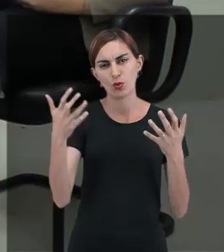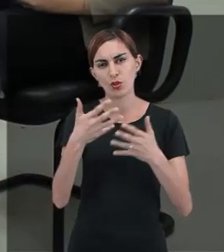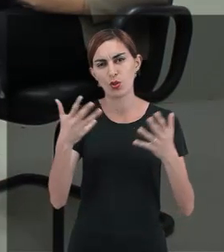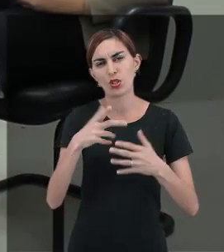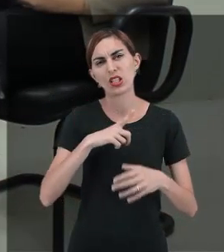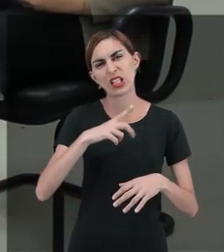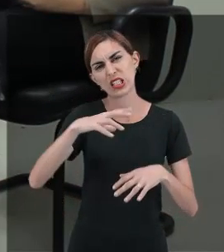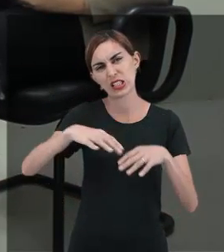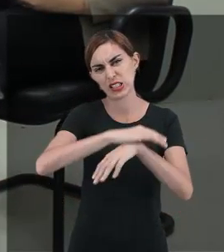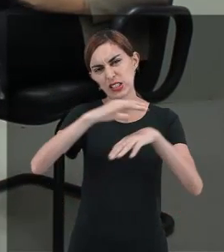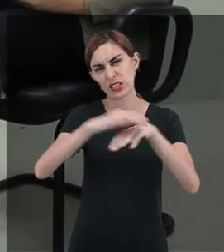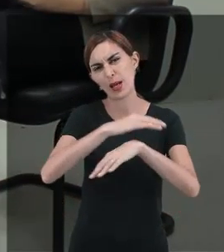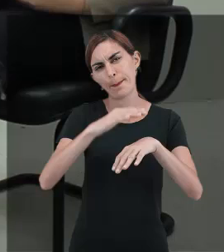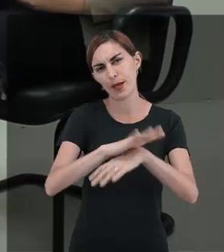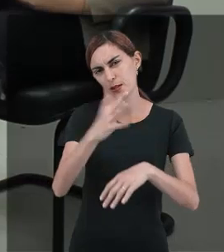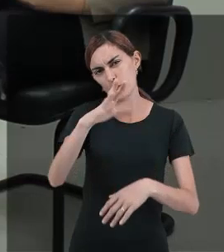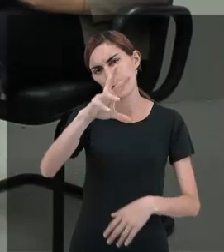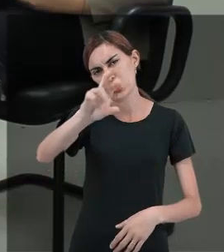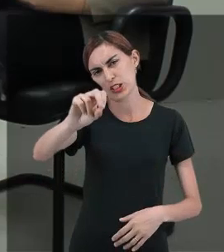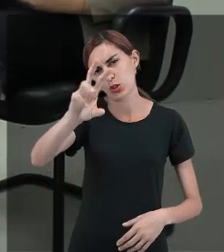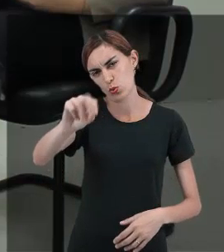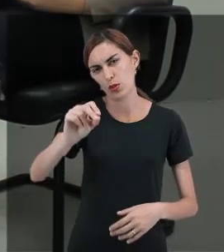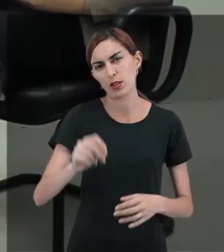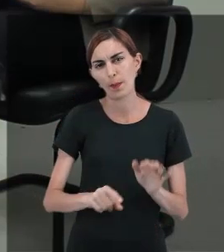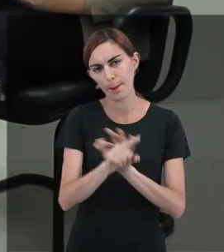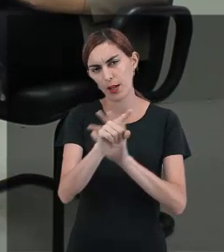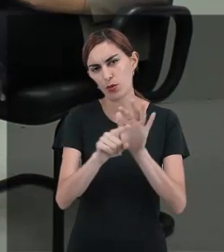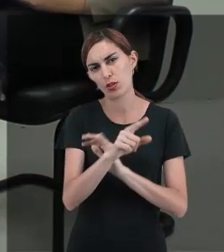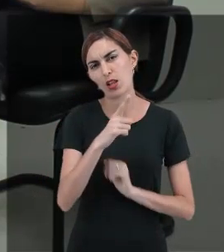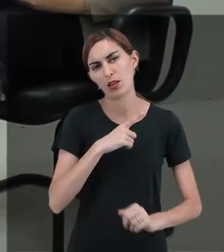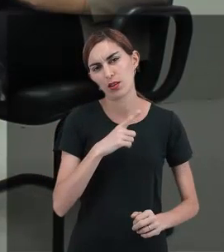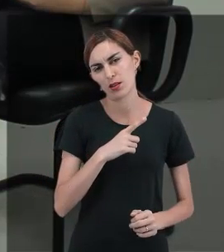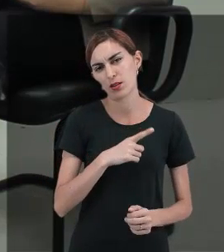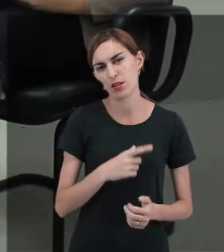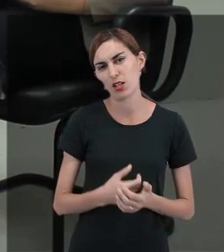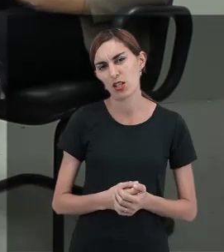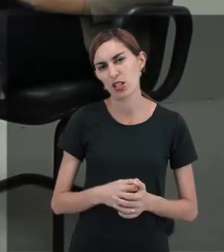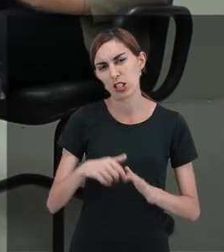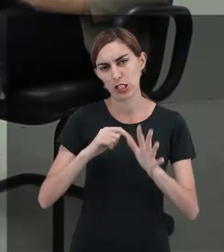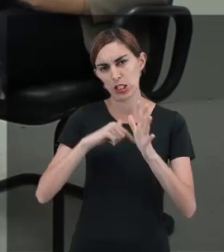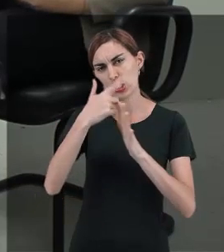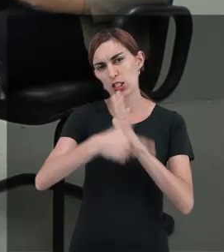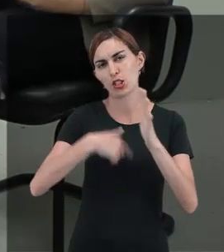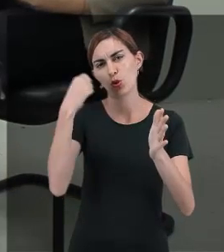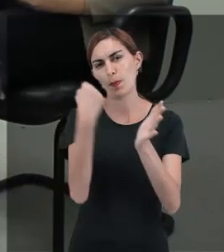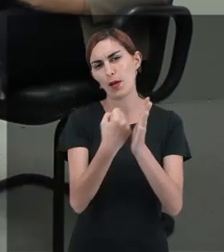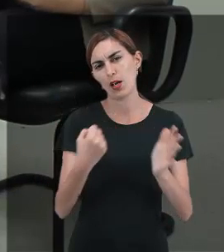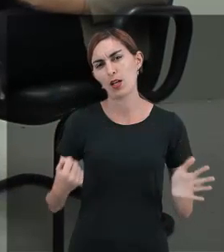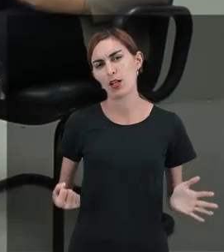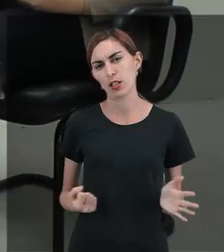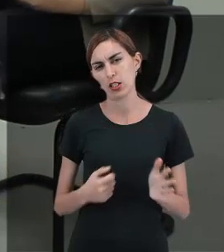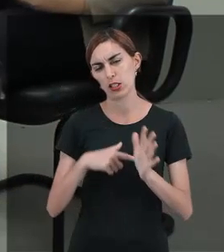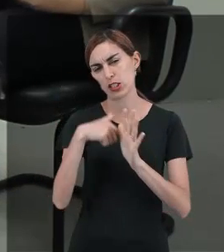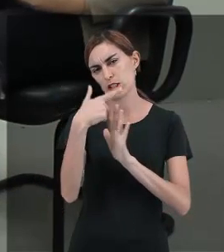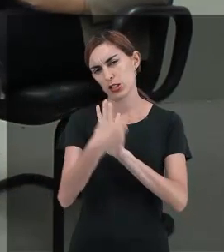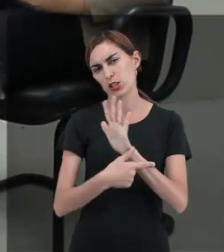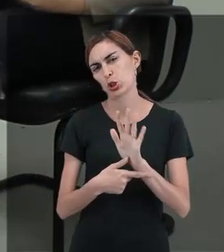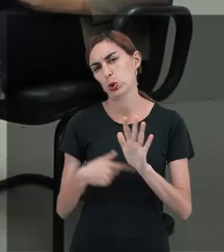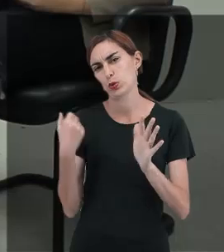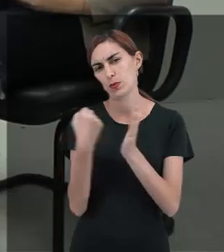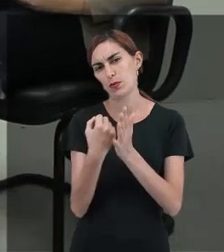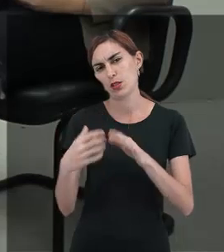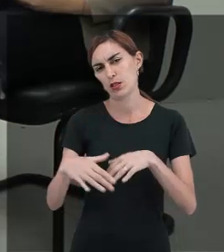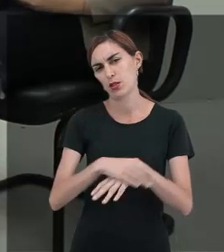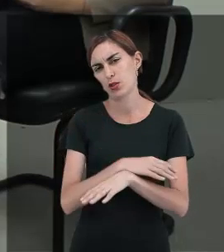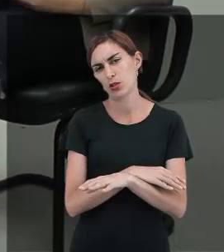50 pares de calçados em casa, né? Então, se a gente perguntar, cite 5 marcas, trabalhando no inconsciente da gente, 5 marcas de calçado,